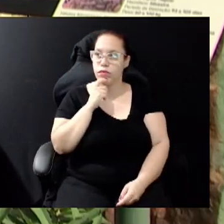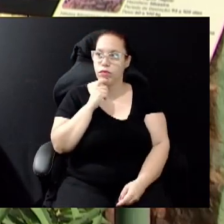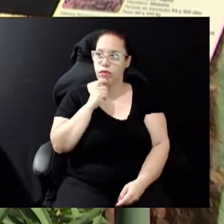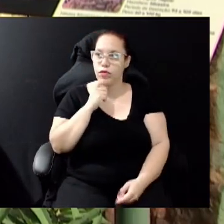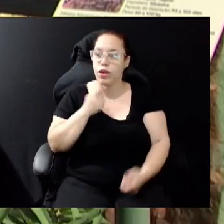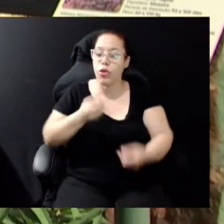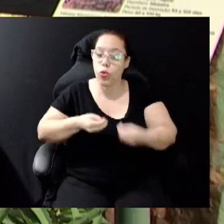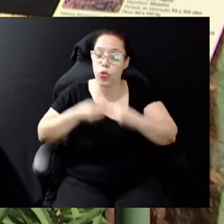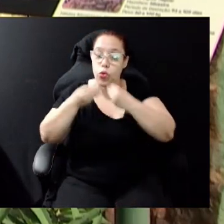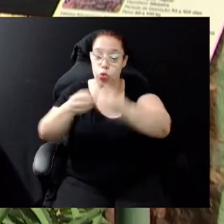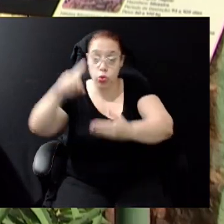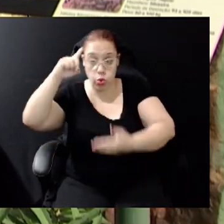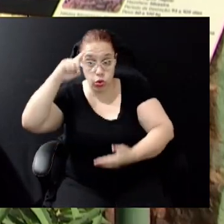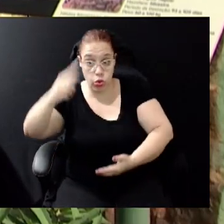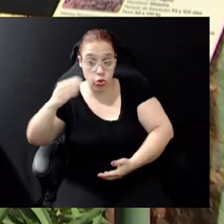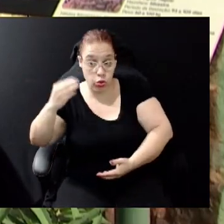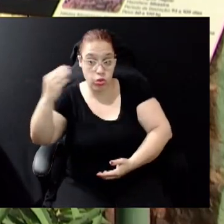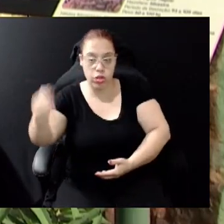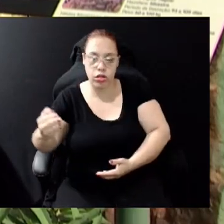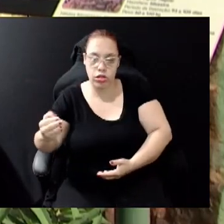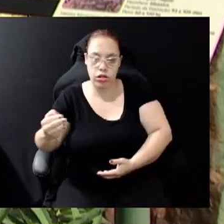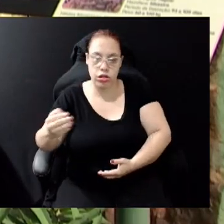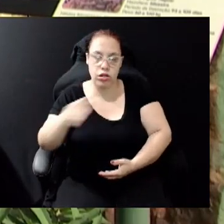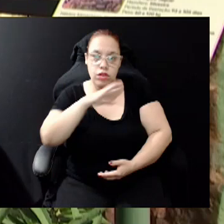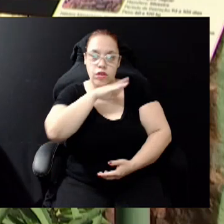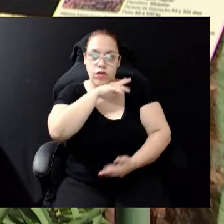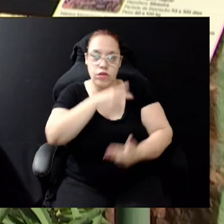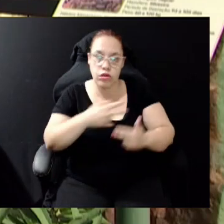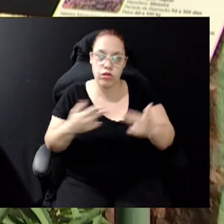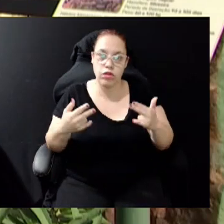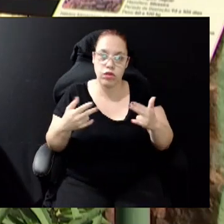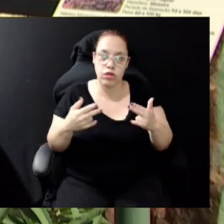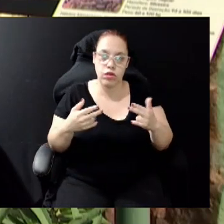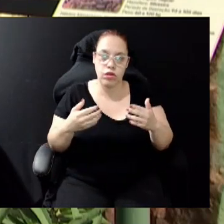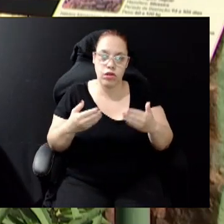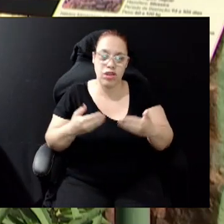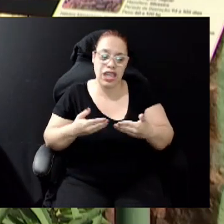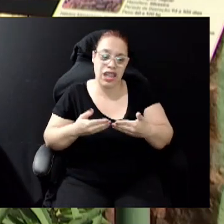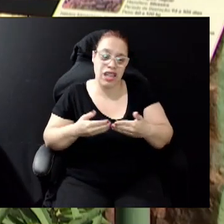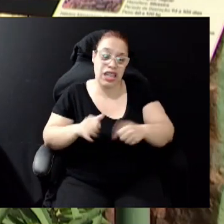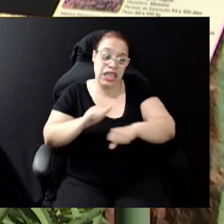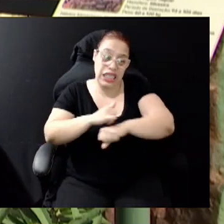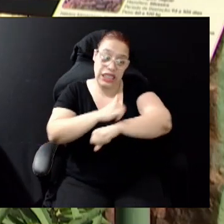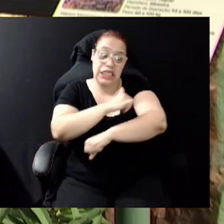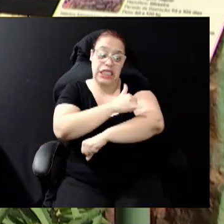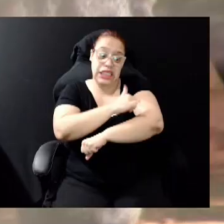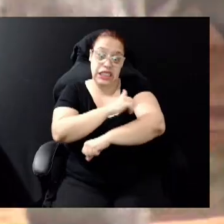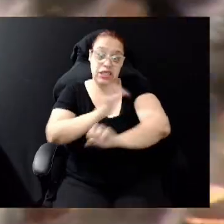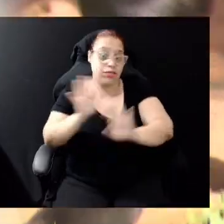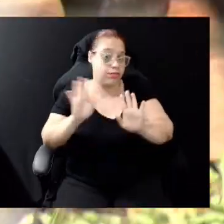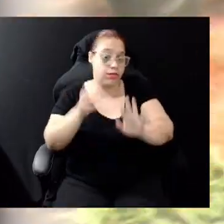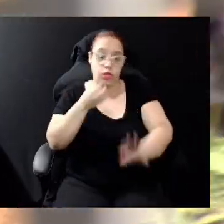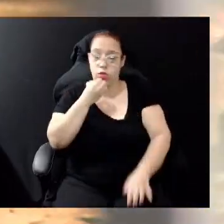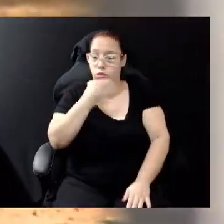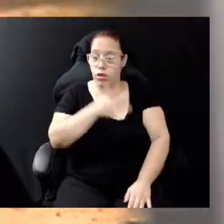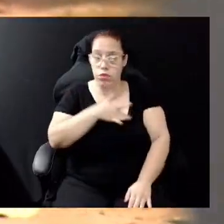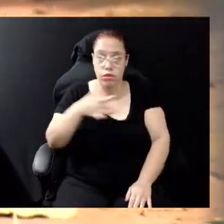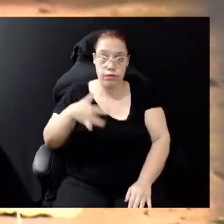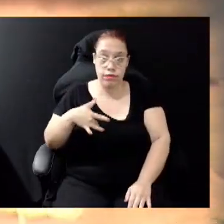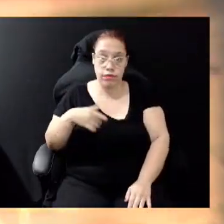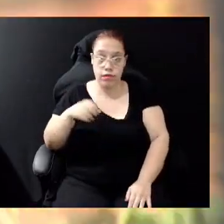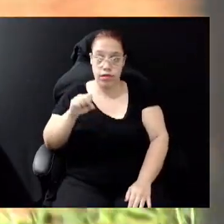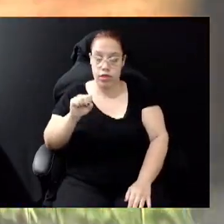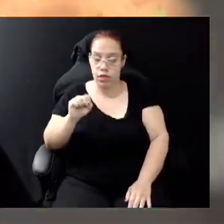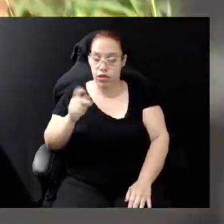todos os dias, os animais vão acabar tendo sobrepeso, né, entrando numa obesidade. Isso aí também não faz bem para a saúde. Sheila possui